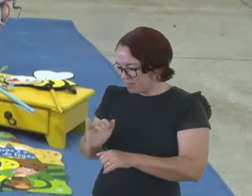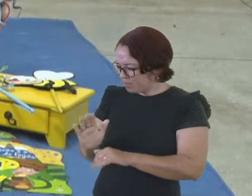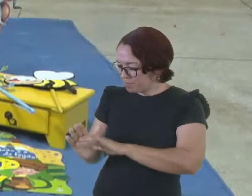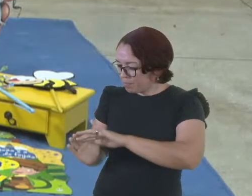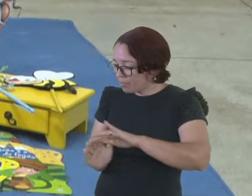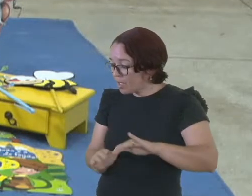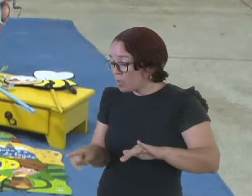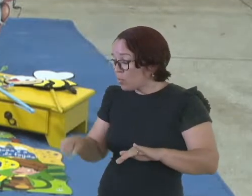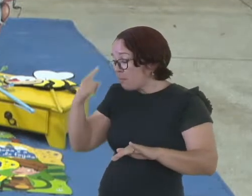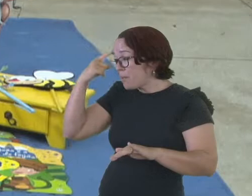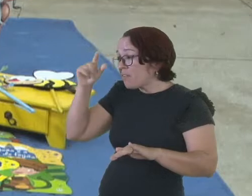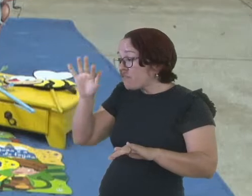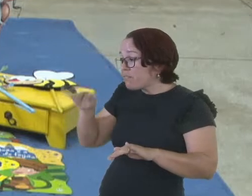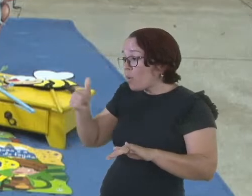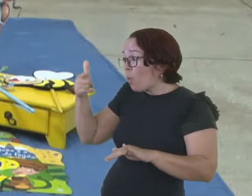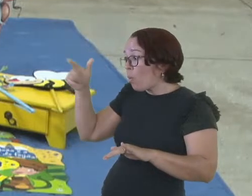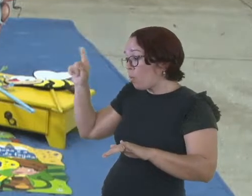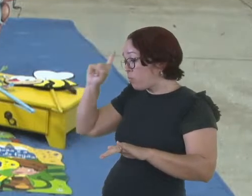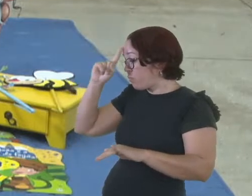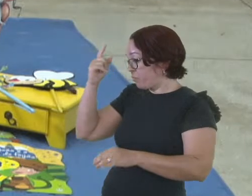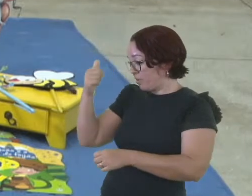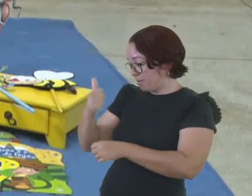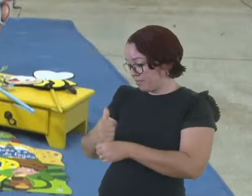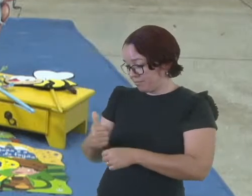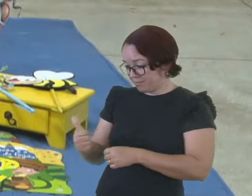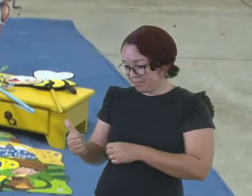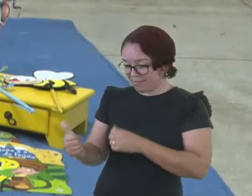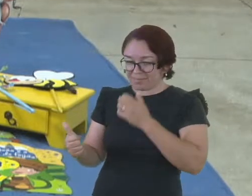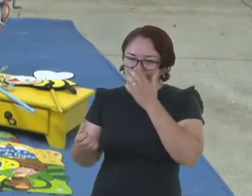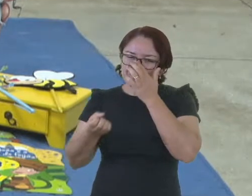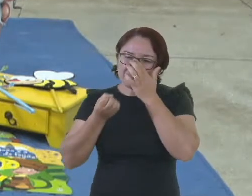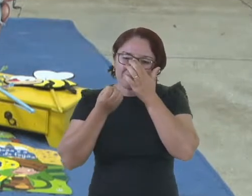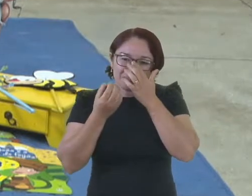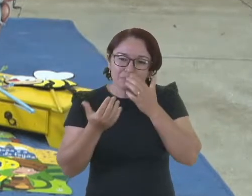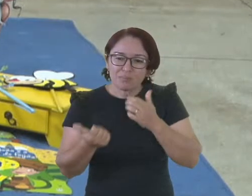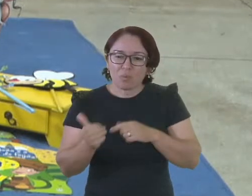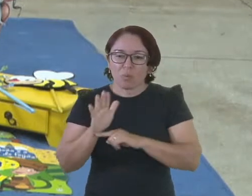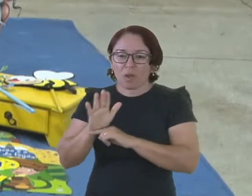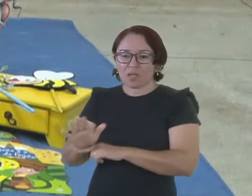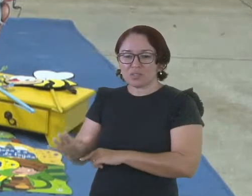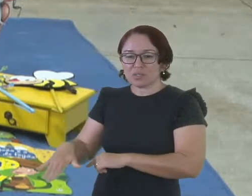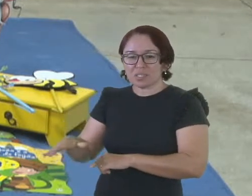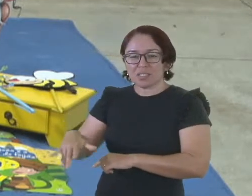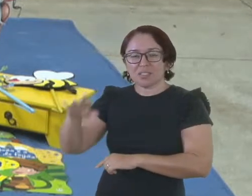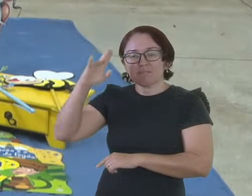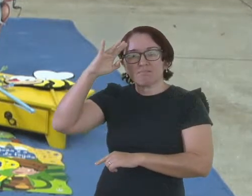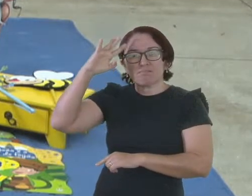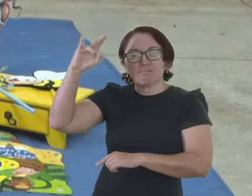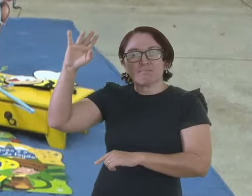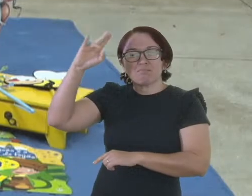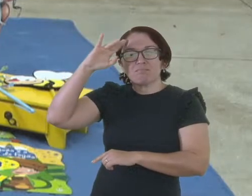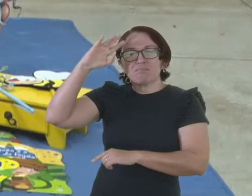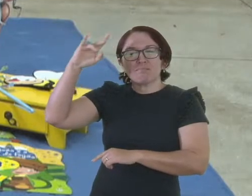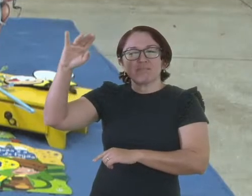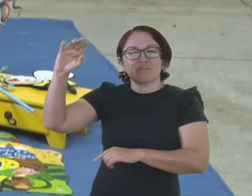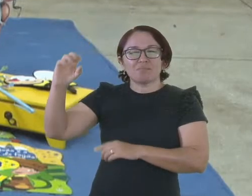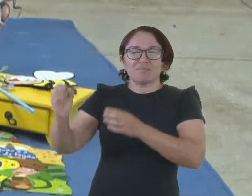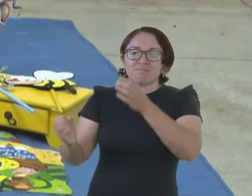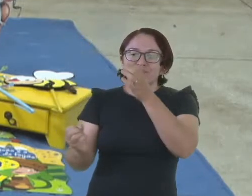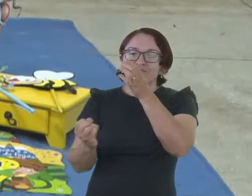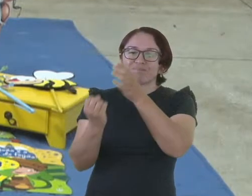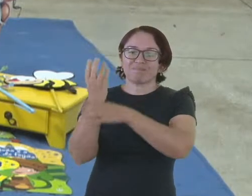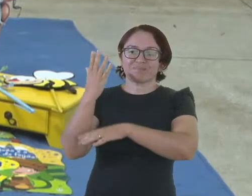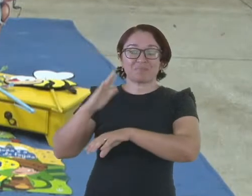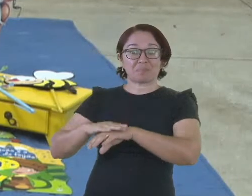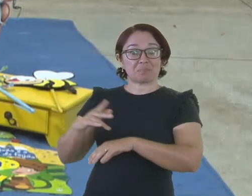da imaginação de acordo com o que ela quiser, né? De acordo com o final que ela preferir para essa história. E como a gente sempre